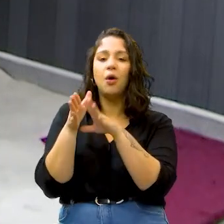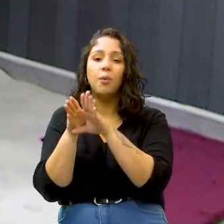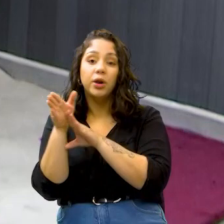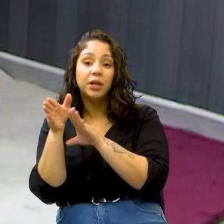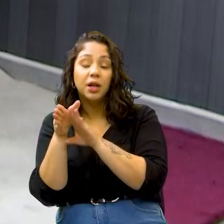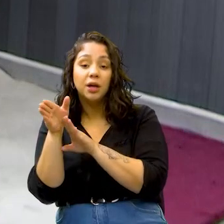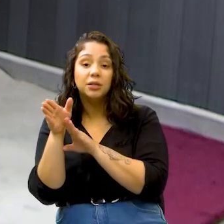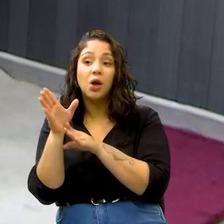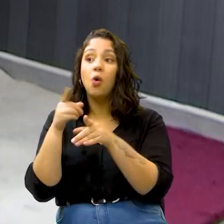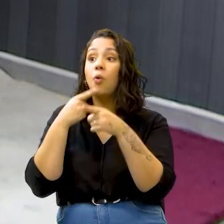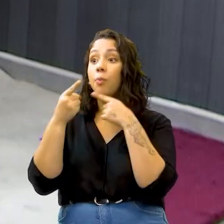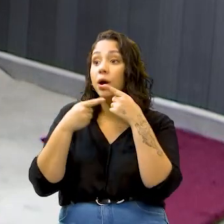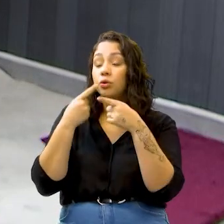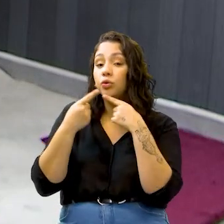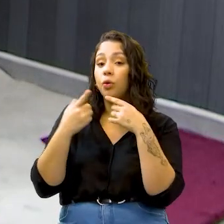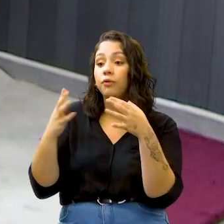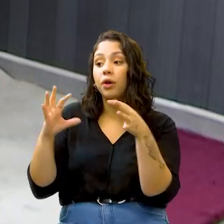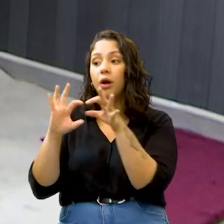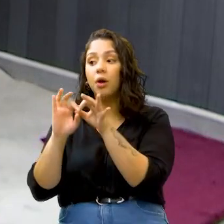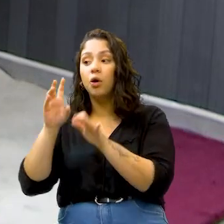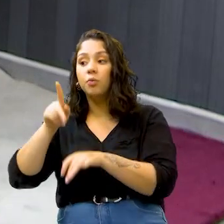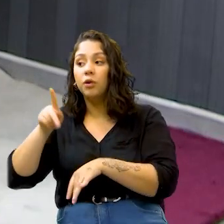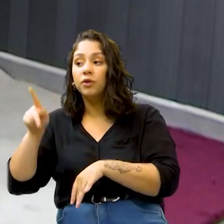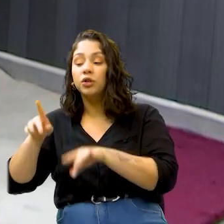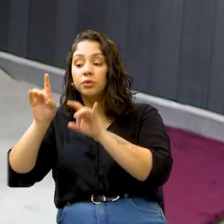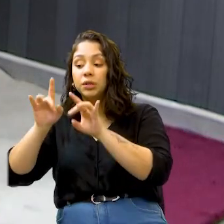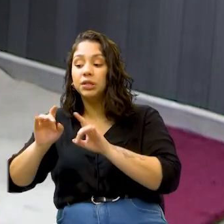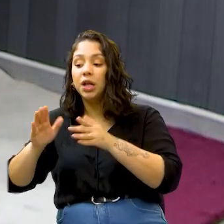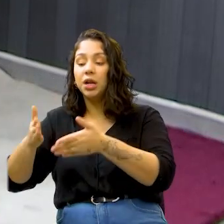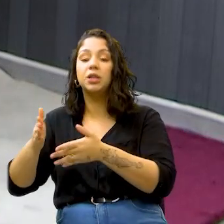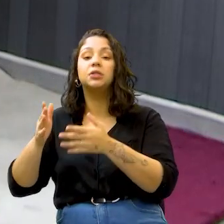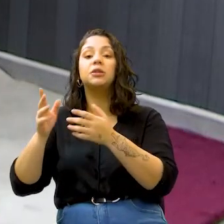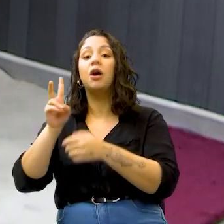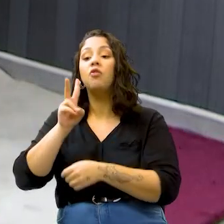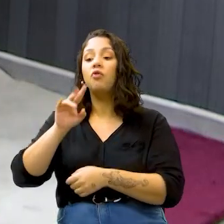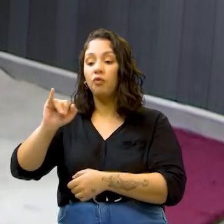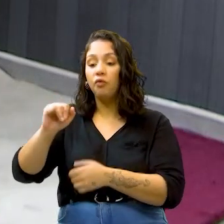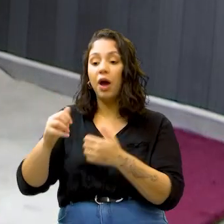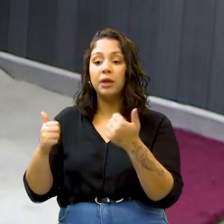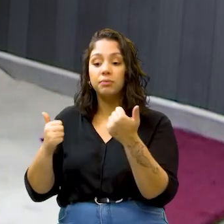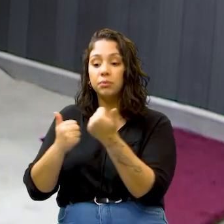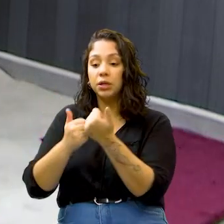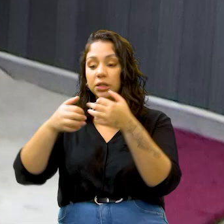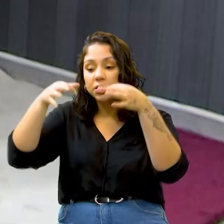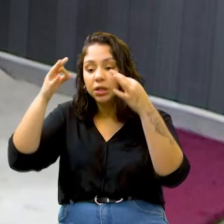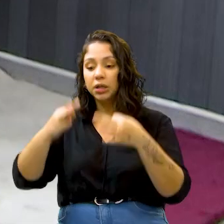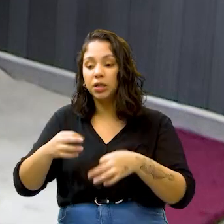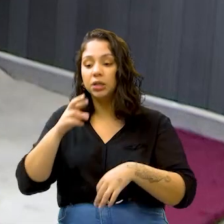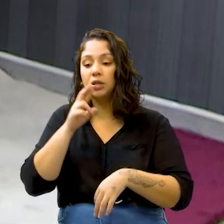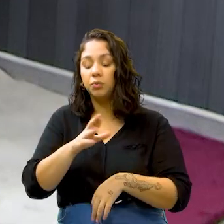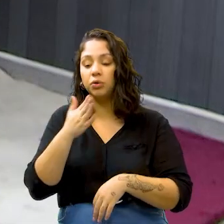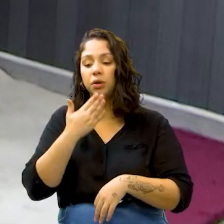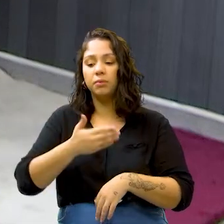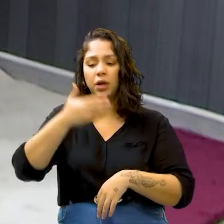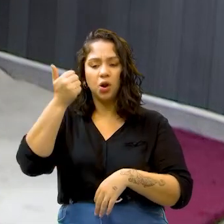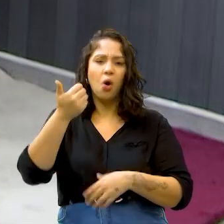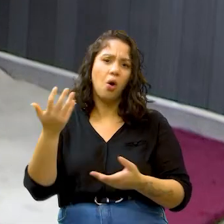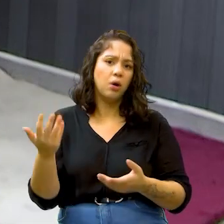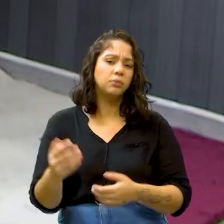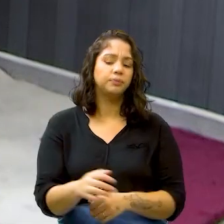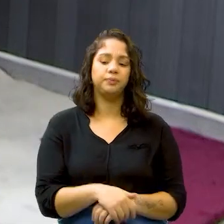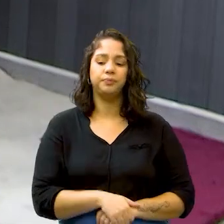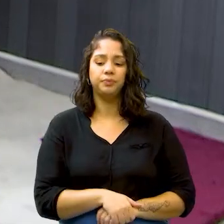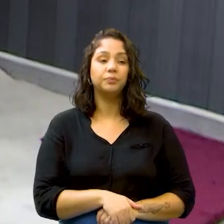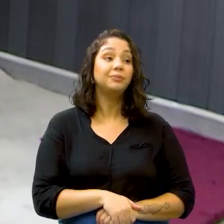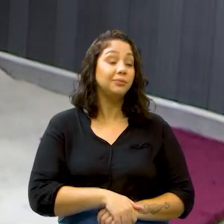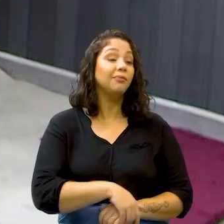uma dica às vezes é uma pequena orientação é uma dúvida com um professor especialista que vai fazer com que você tenha certeza para responder melhor